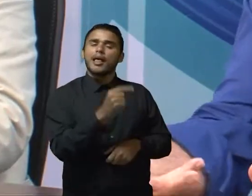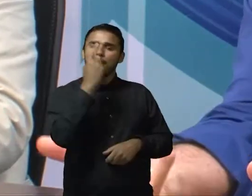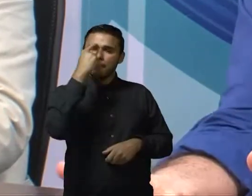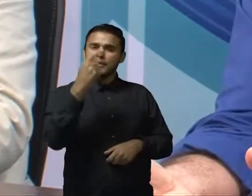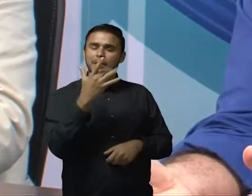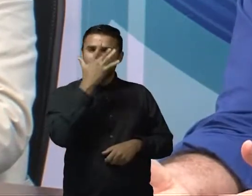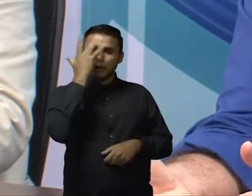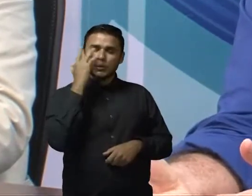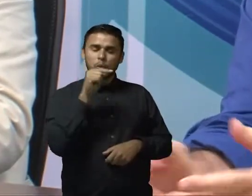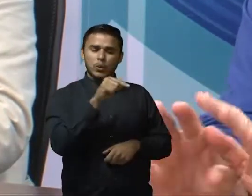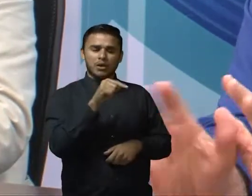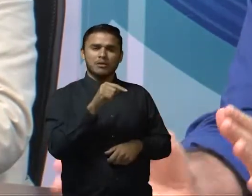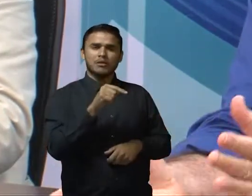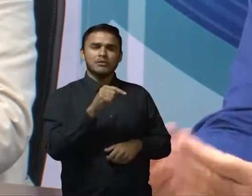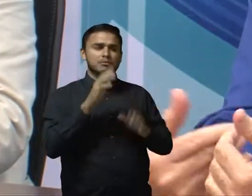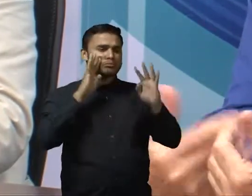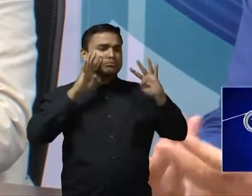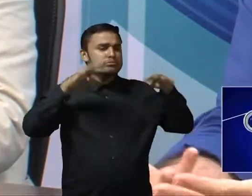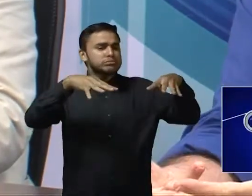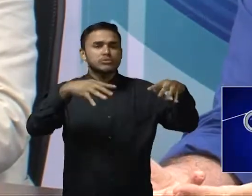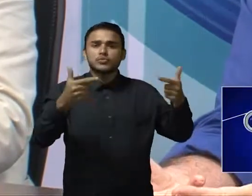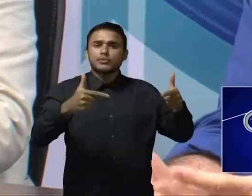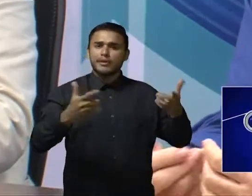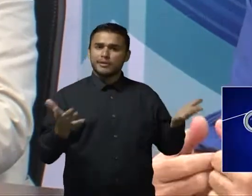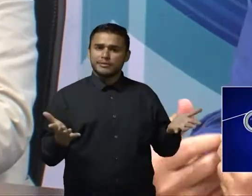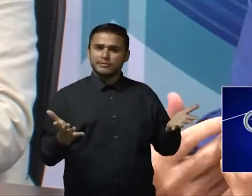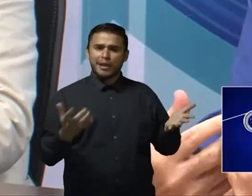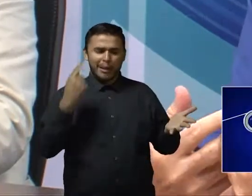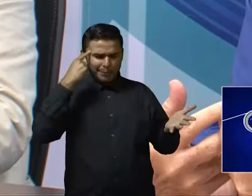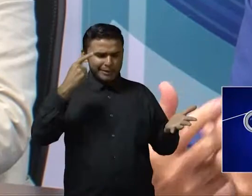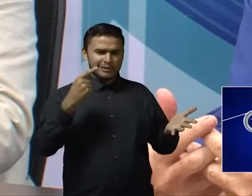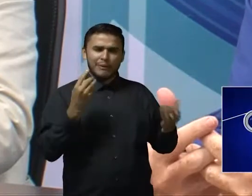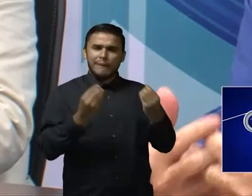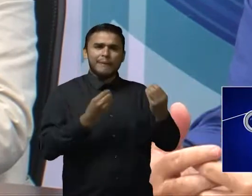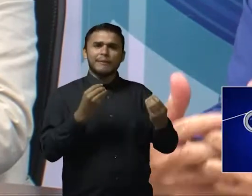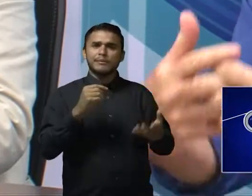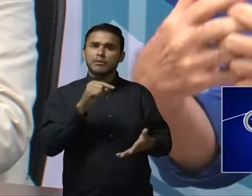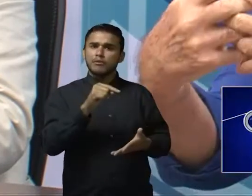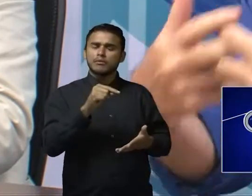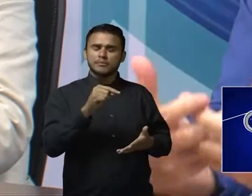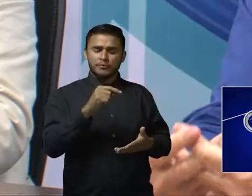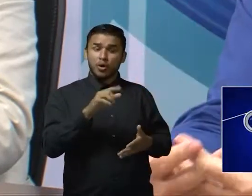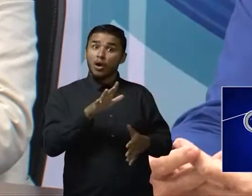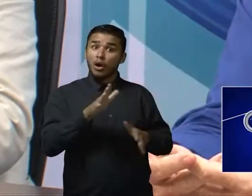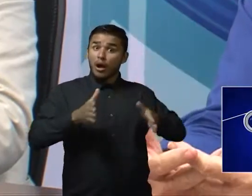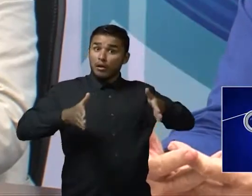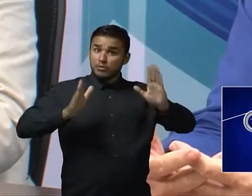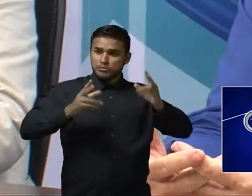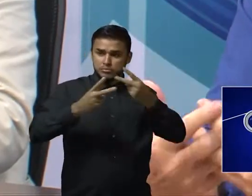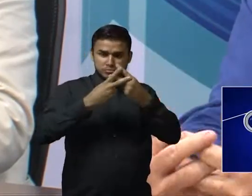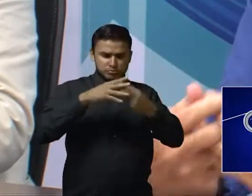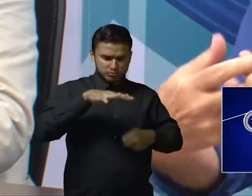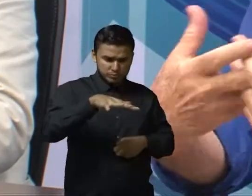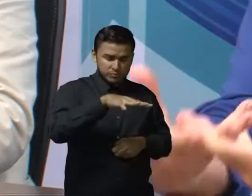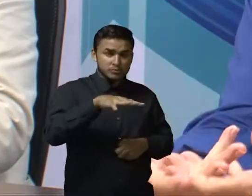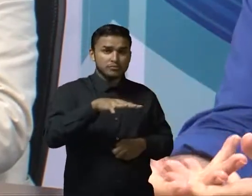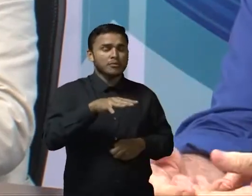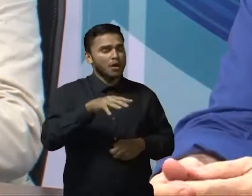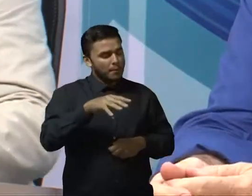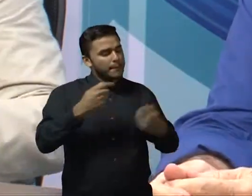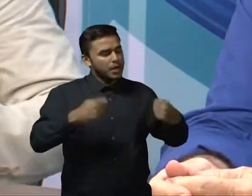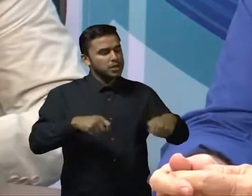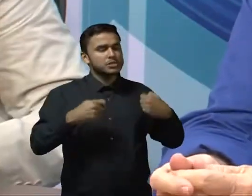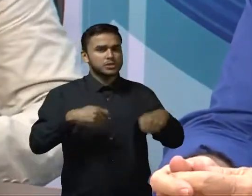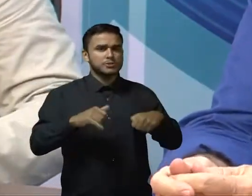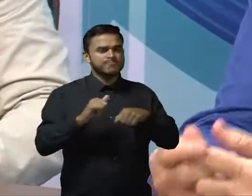de política de segurança pública. Eu sou um defensor de que isso deveria ser uma coisa articulada. Para mim, a